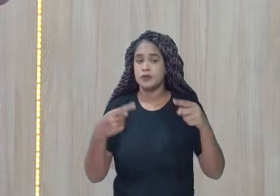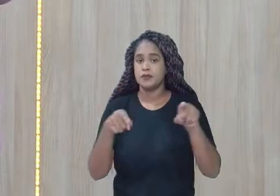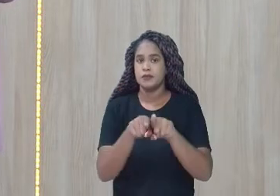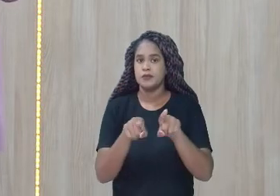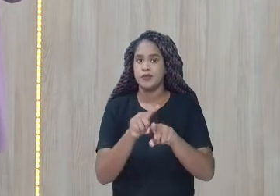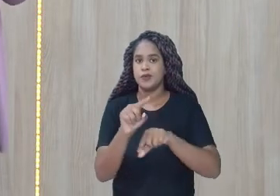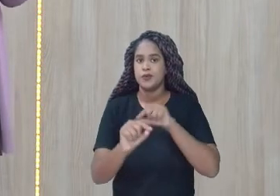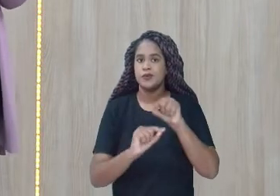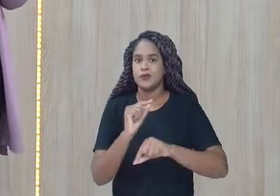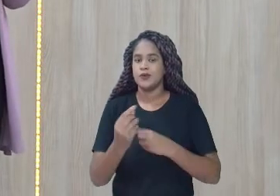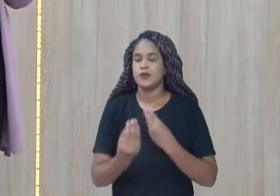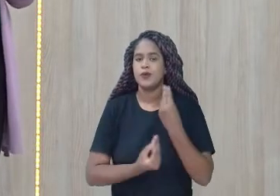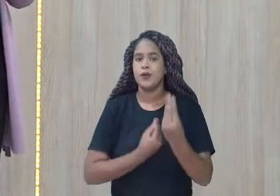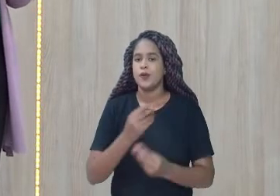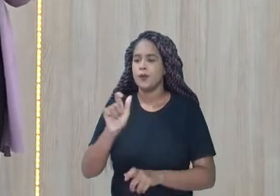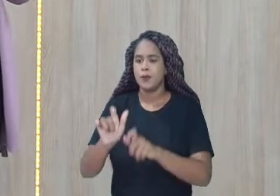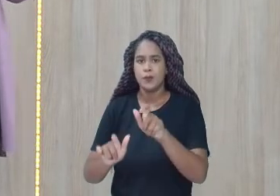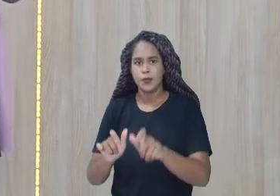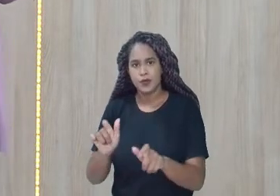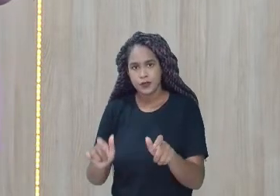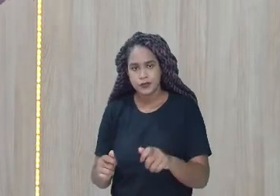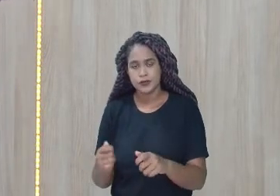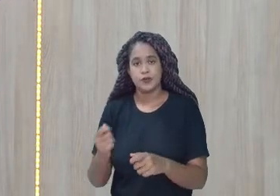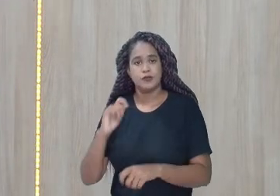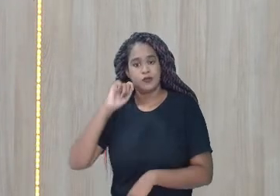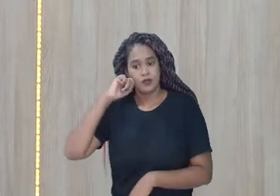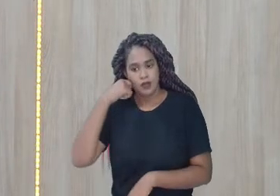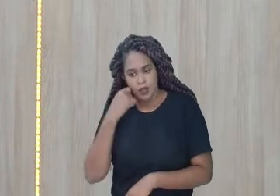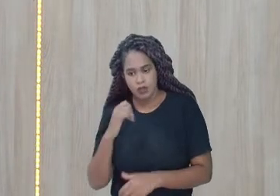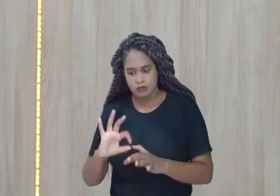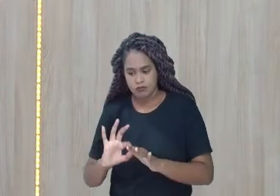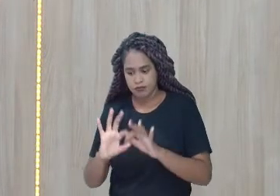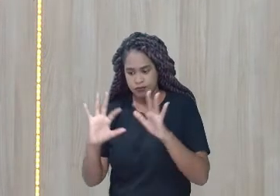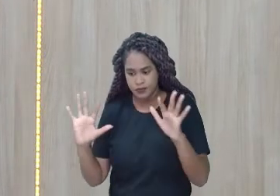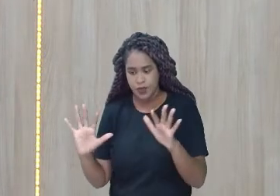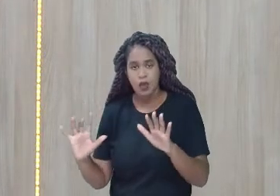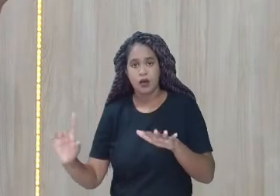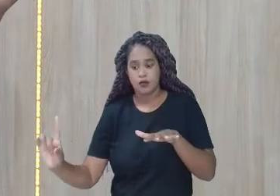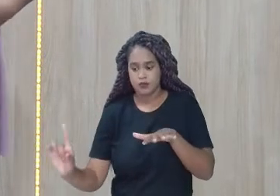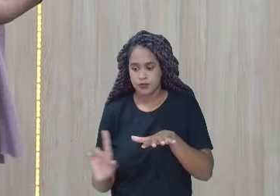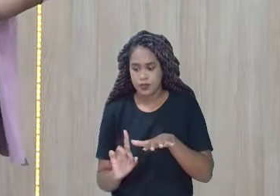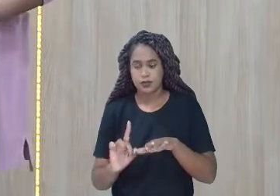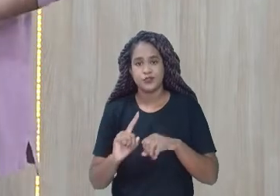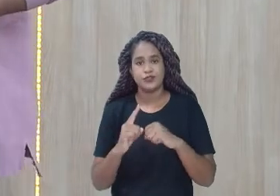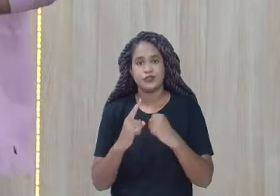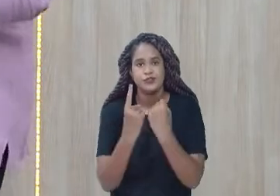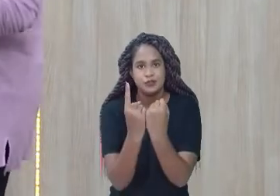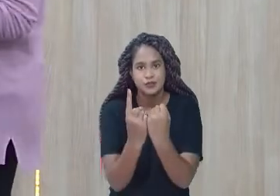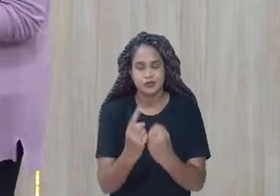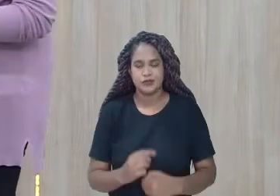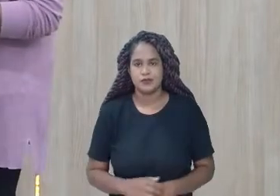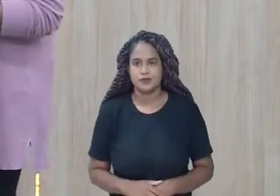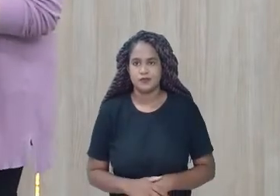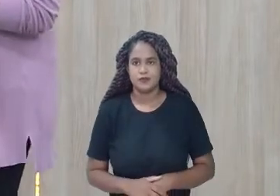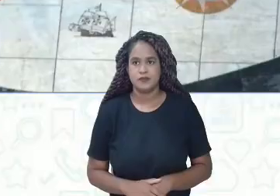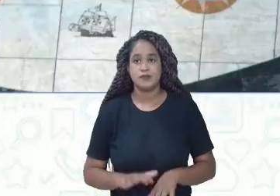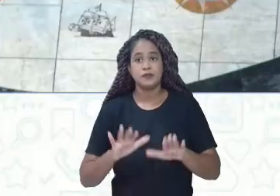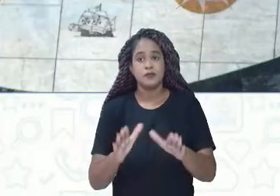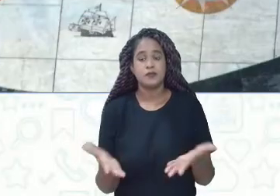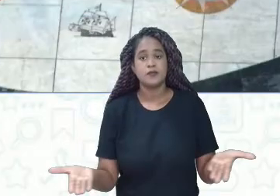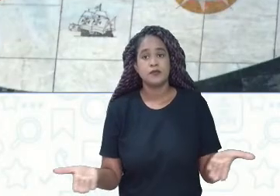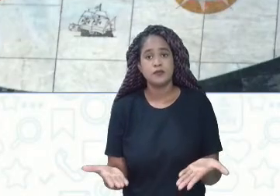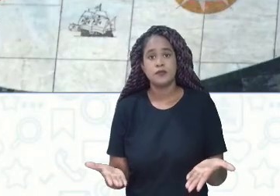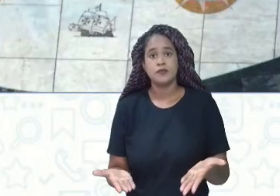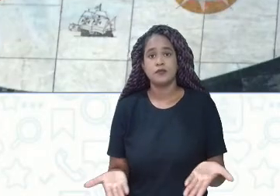em como essas pessoas seriam inseridas na sociedade local, certo? Então, chegamos a um